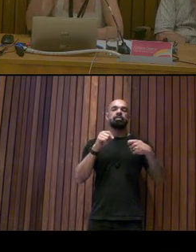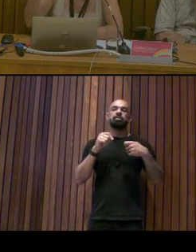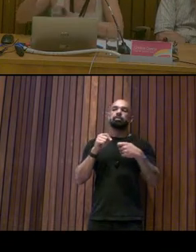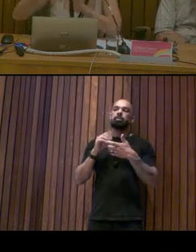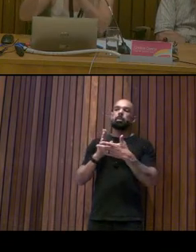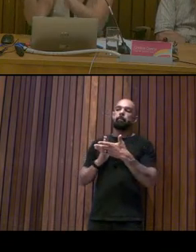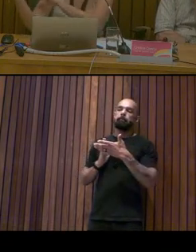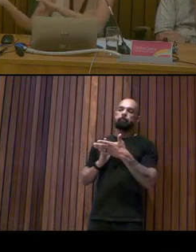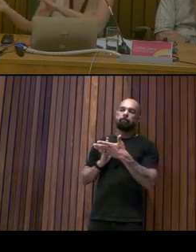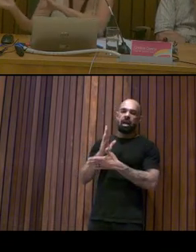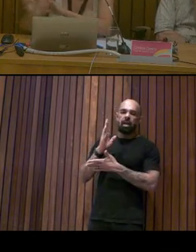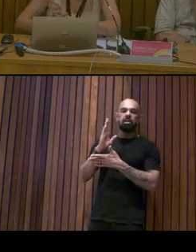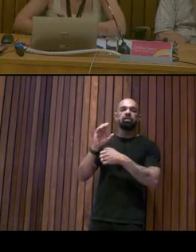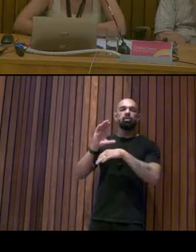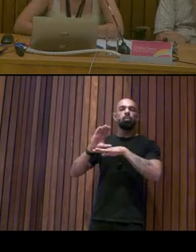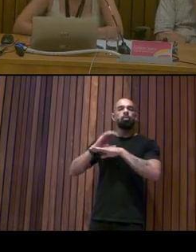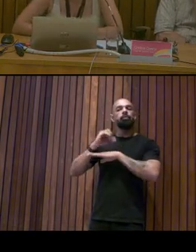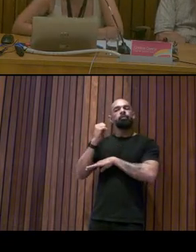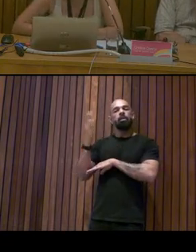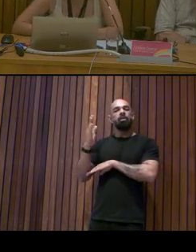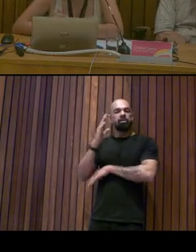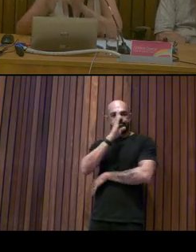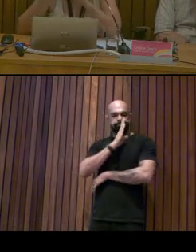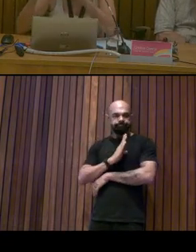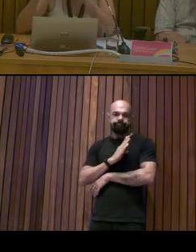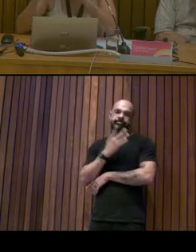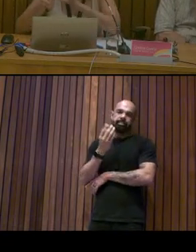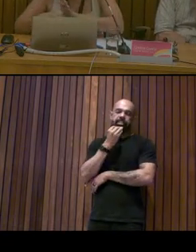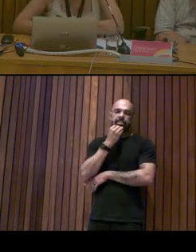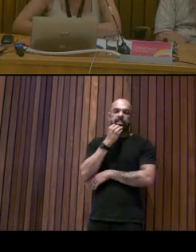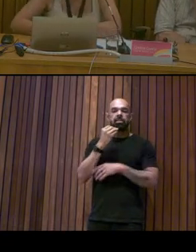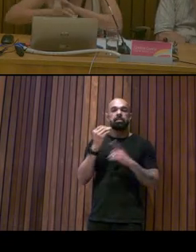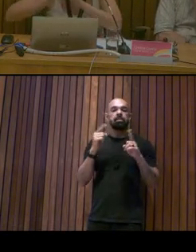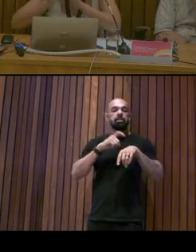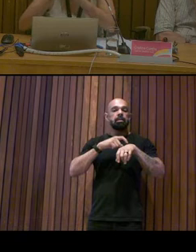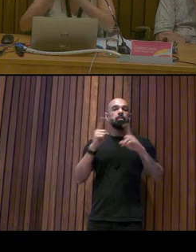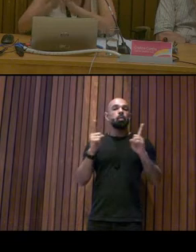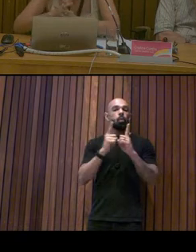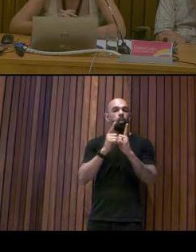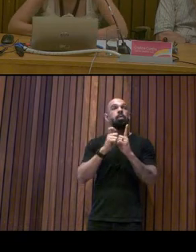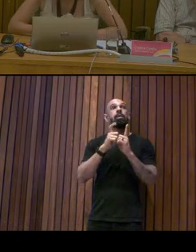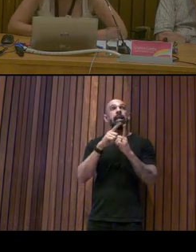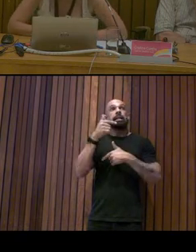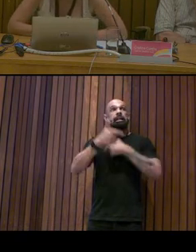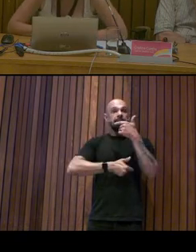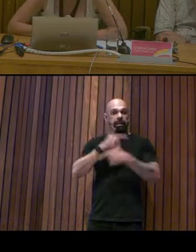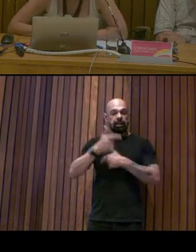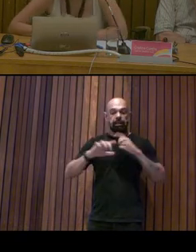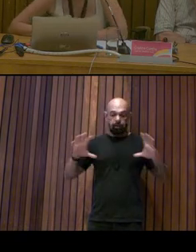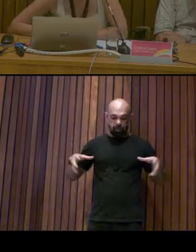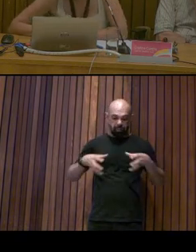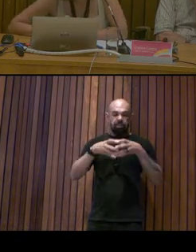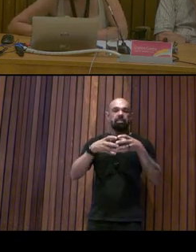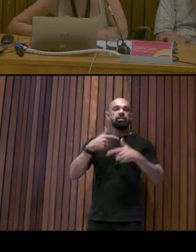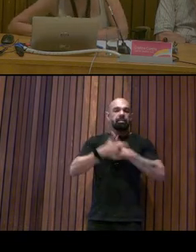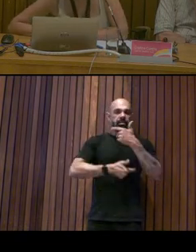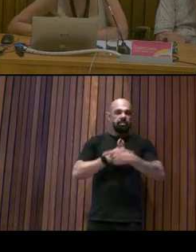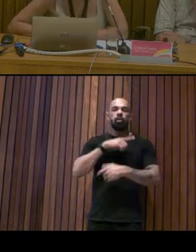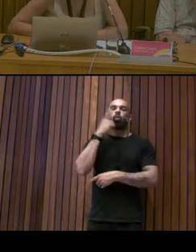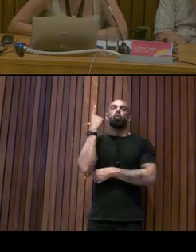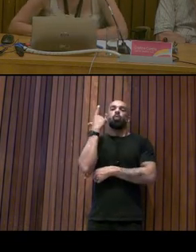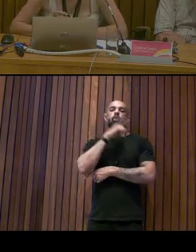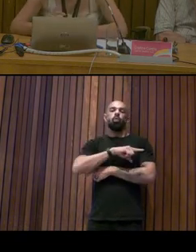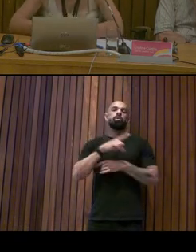passado, enfim, para fazer um curso fora do Brasil, e aí ele tinha um prazo curto. E aí foi uma tarefa, força-tarefa, e ele